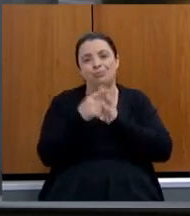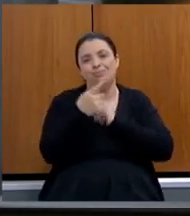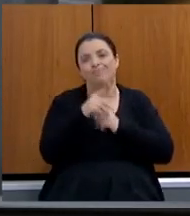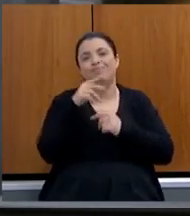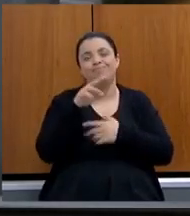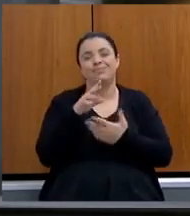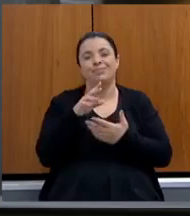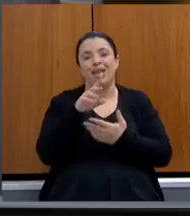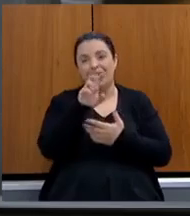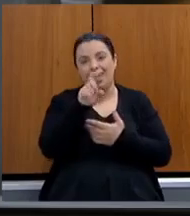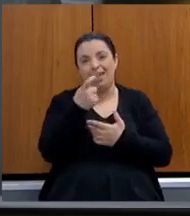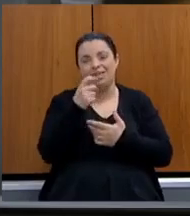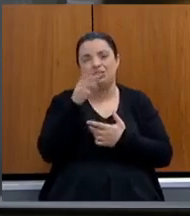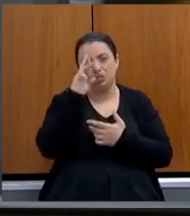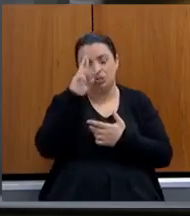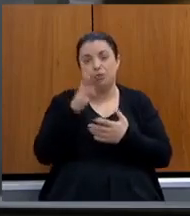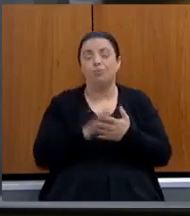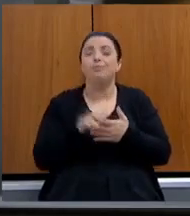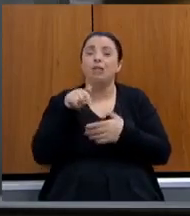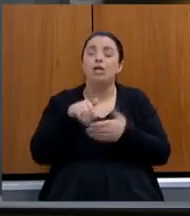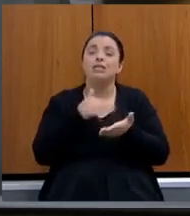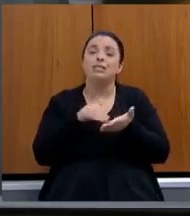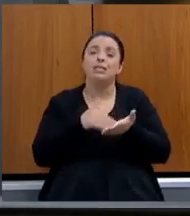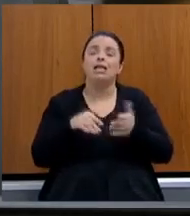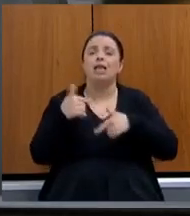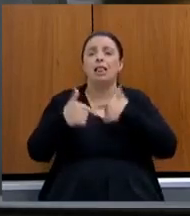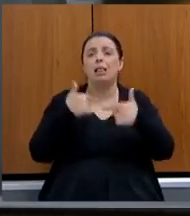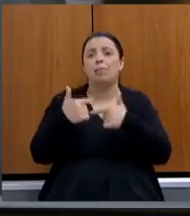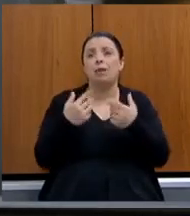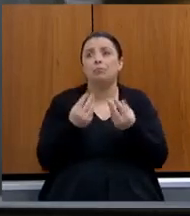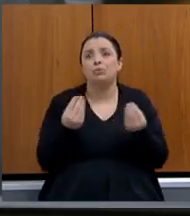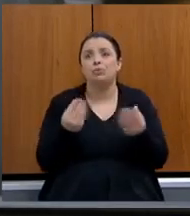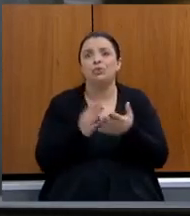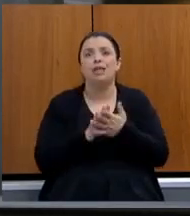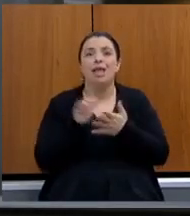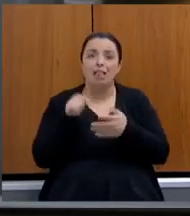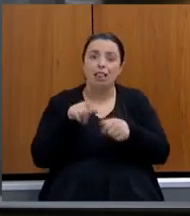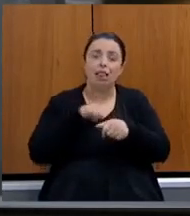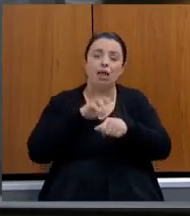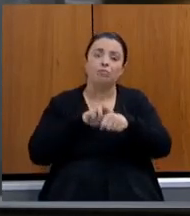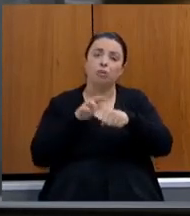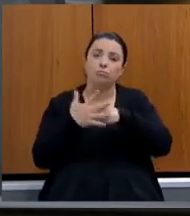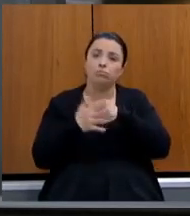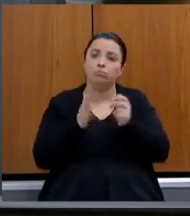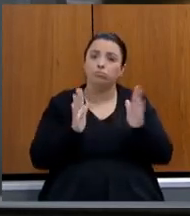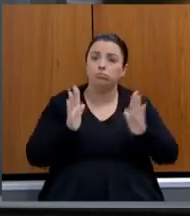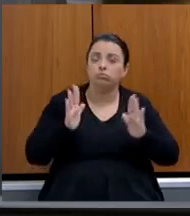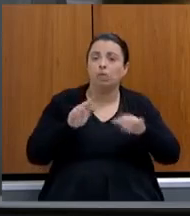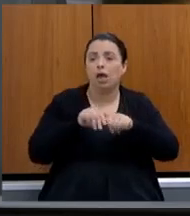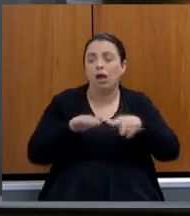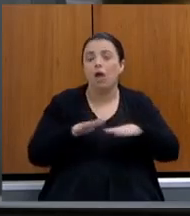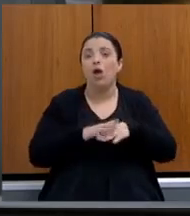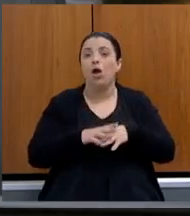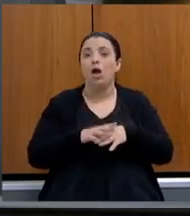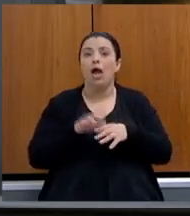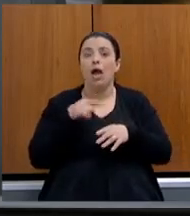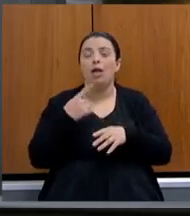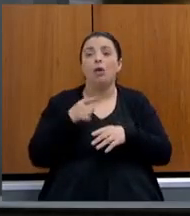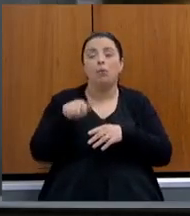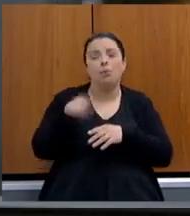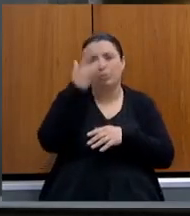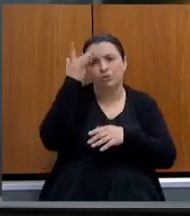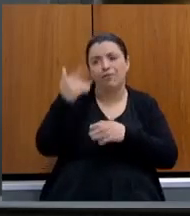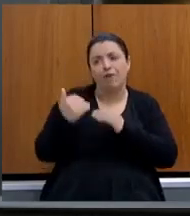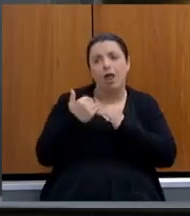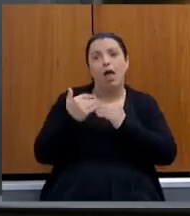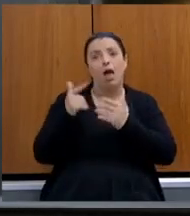educação remota intensa remota um dia o analisou secretária tem que melhorar a parte de impressão dos Pets não é isso a gente vai